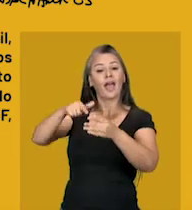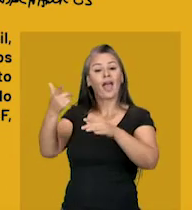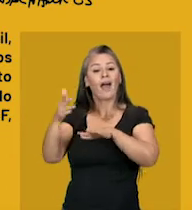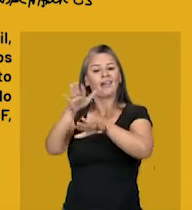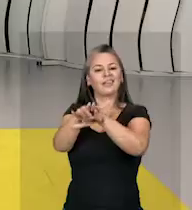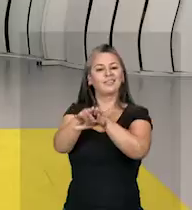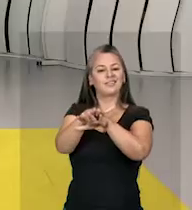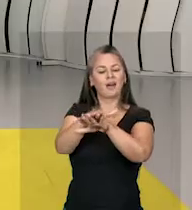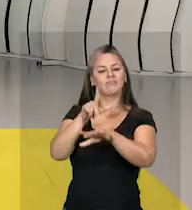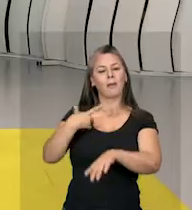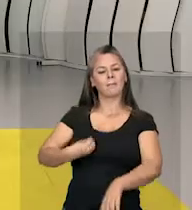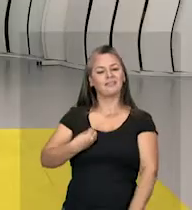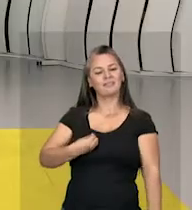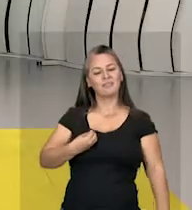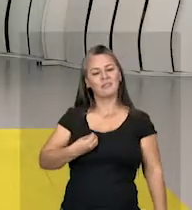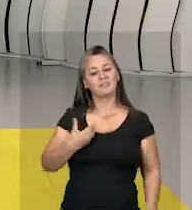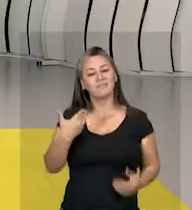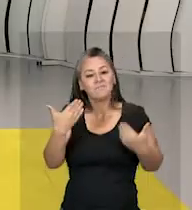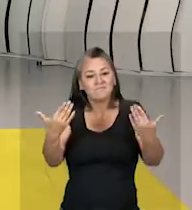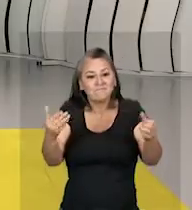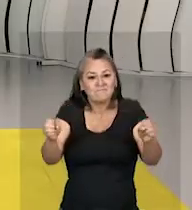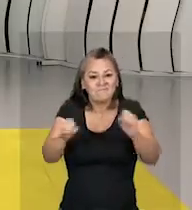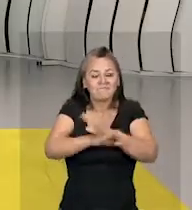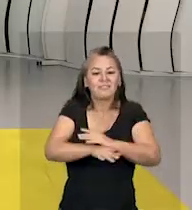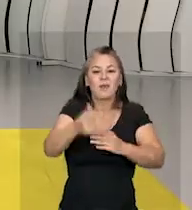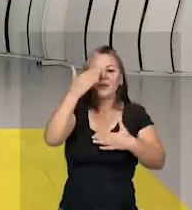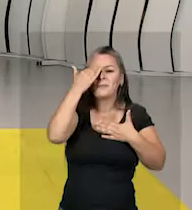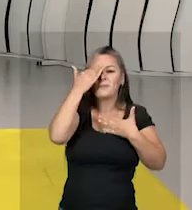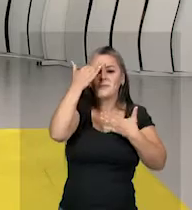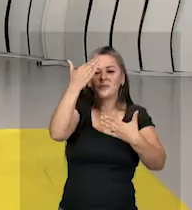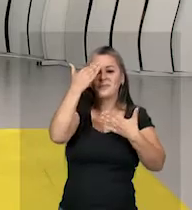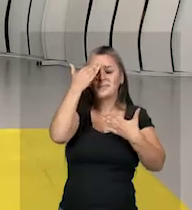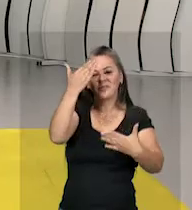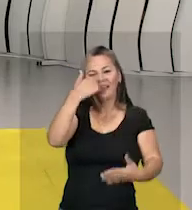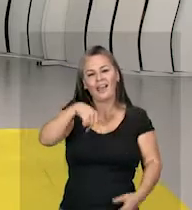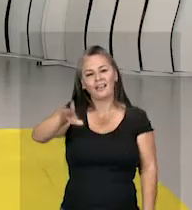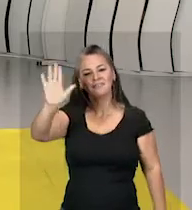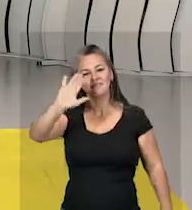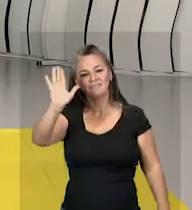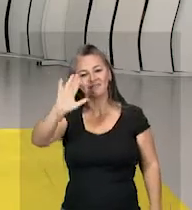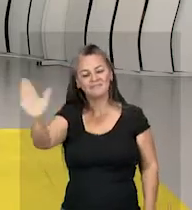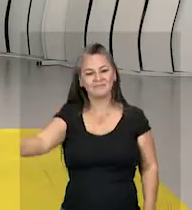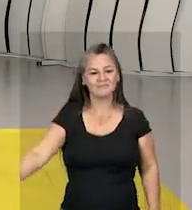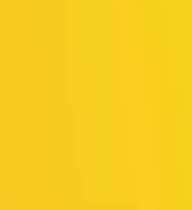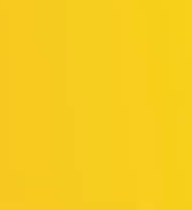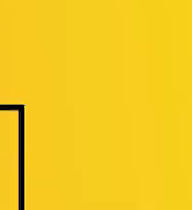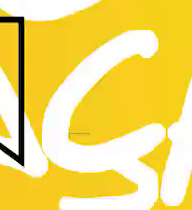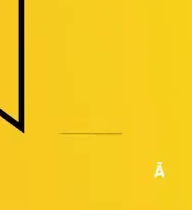participação. Pessoal, a gente fica por aqui. Muito obrigado e até a próxima aula.